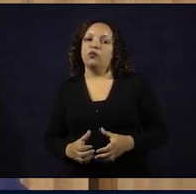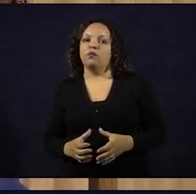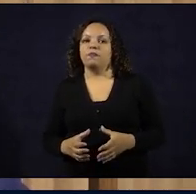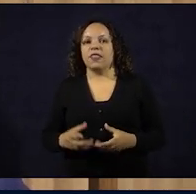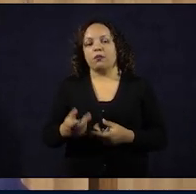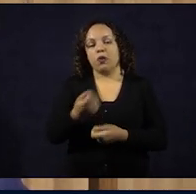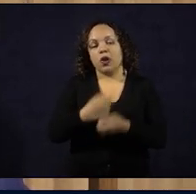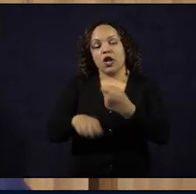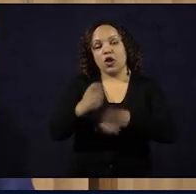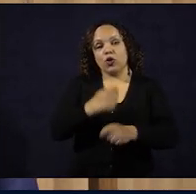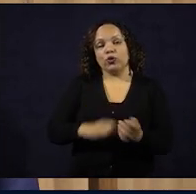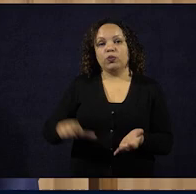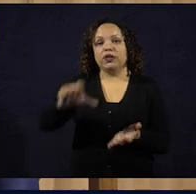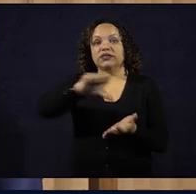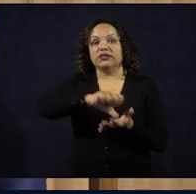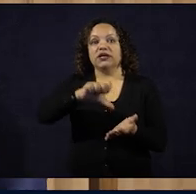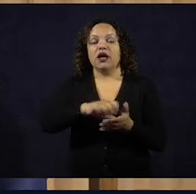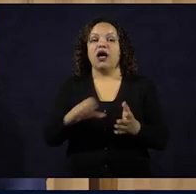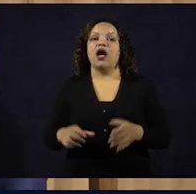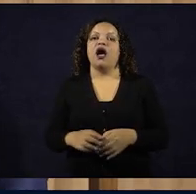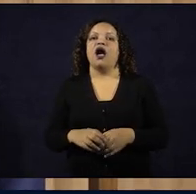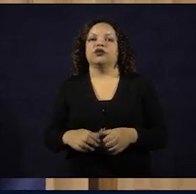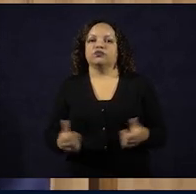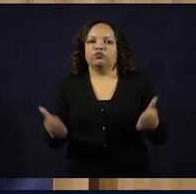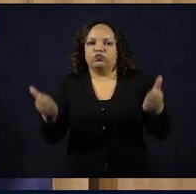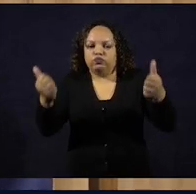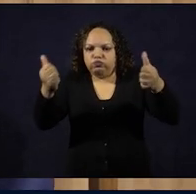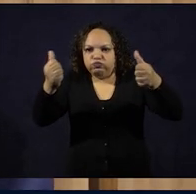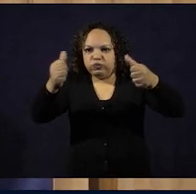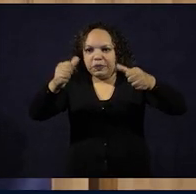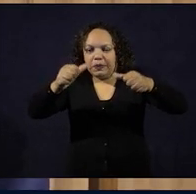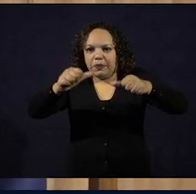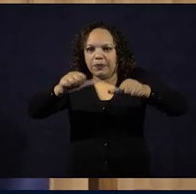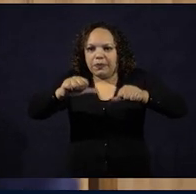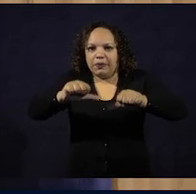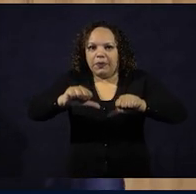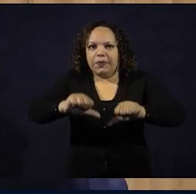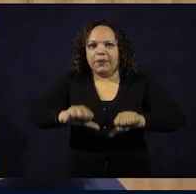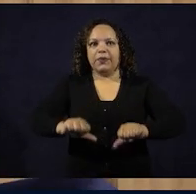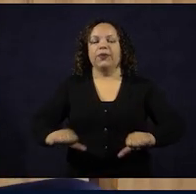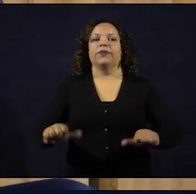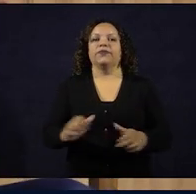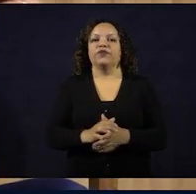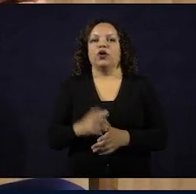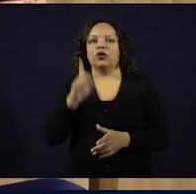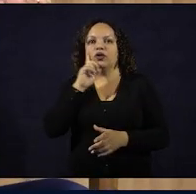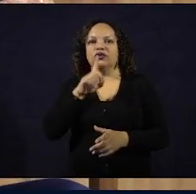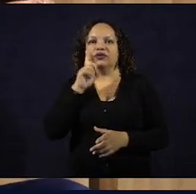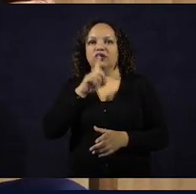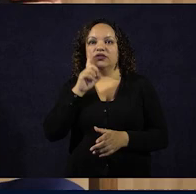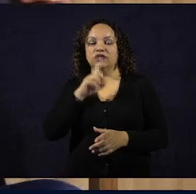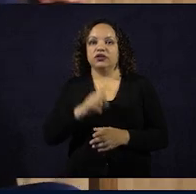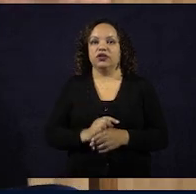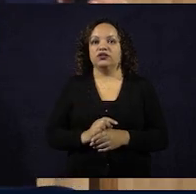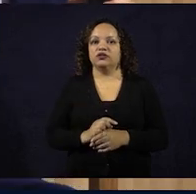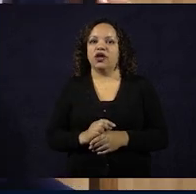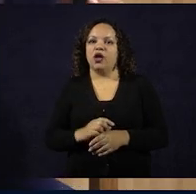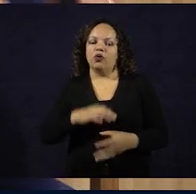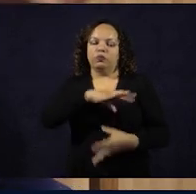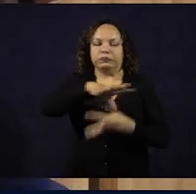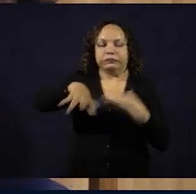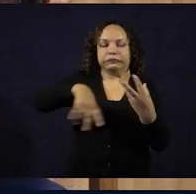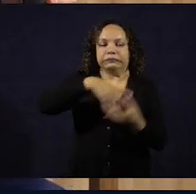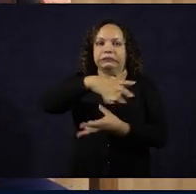controlado as crises também acontecem slow motion né vai acontecendo assim né O que nos Estados Unidos no Brasil era uma semana de caos